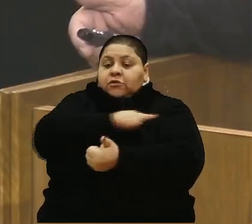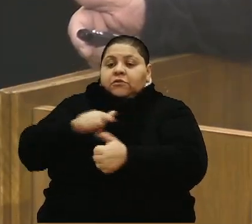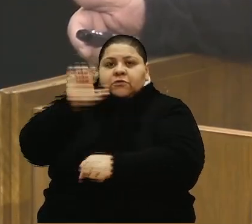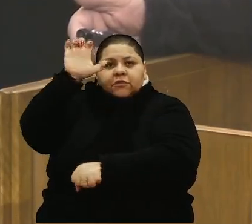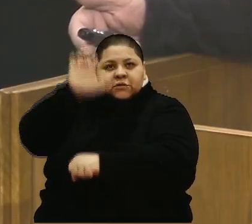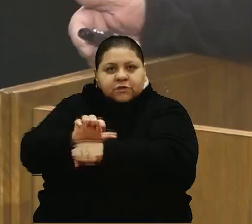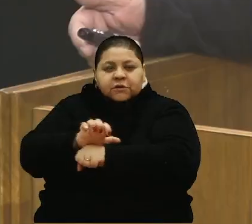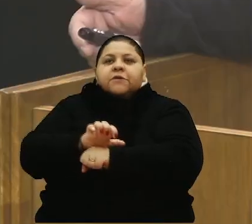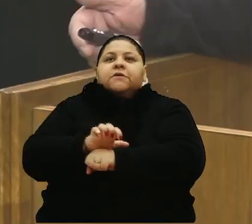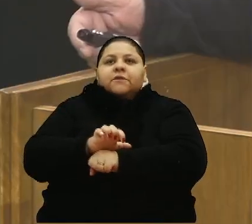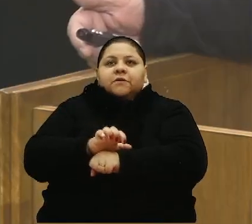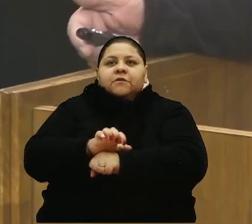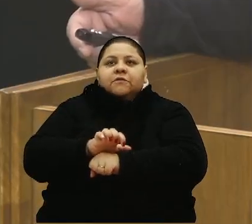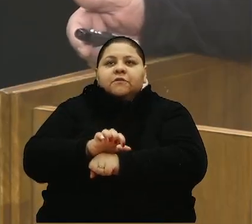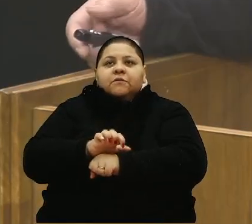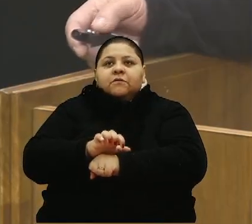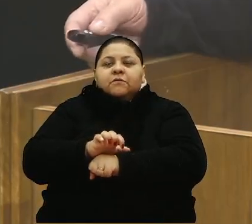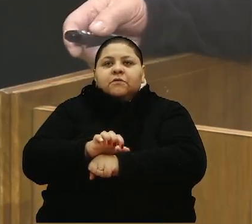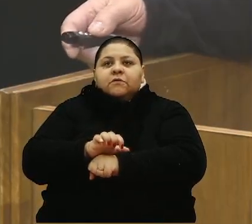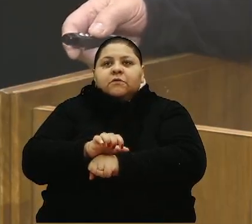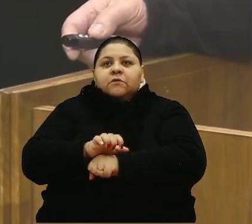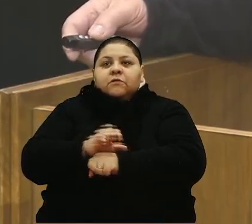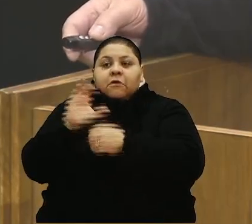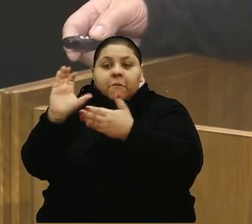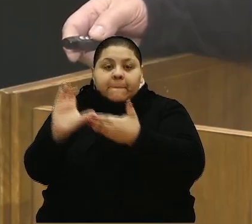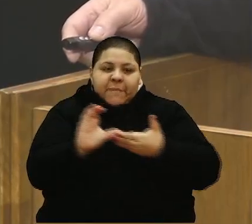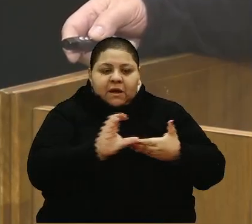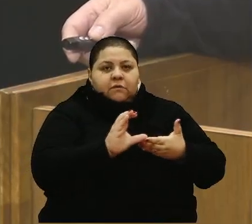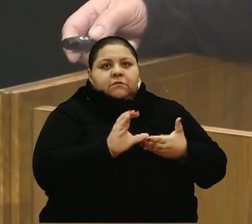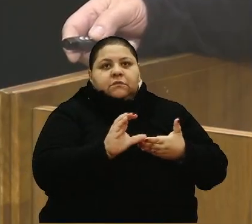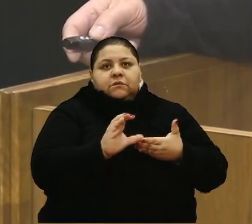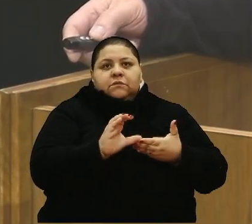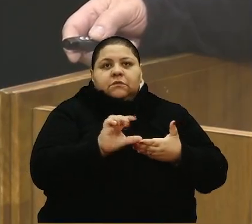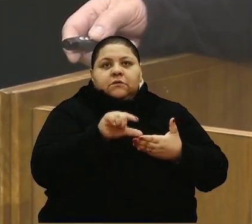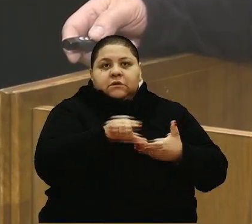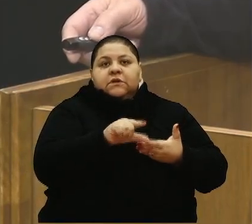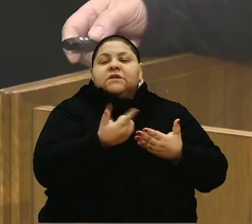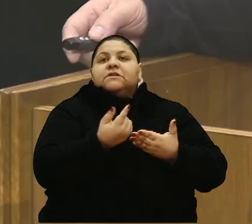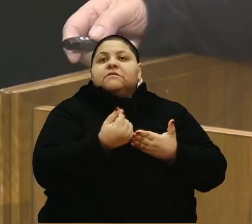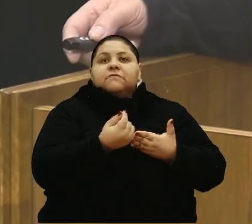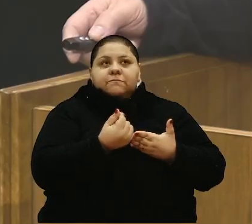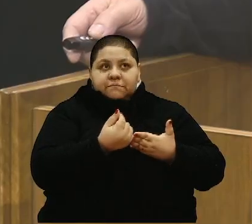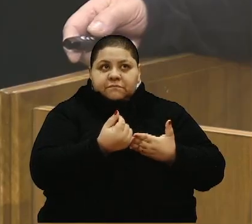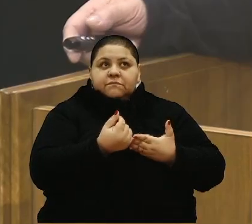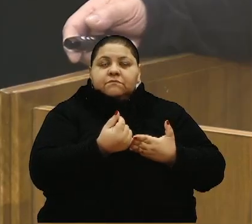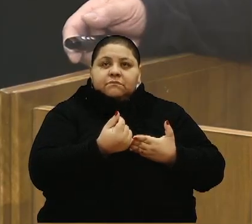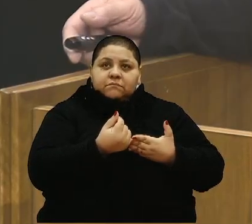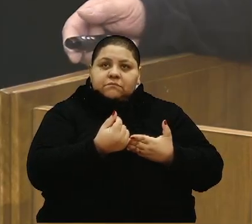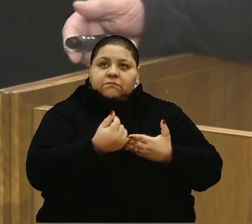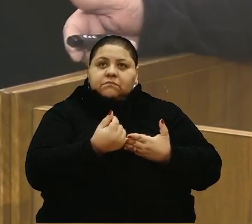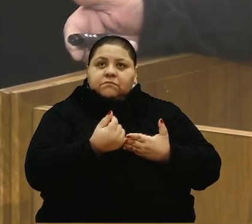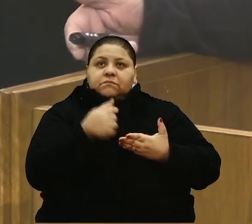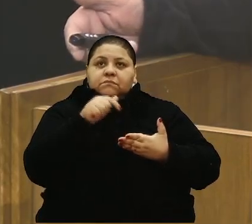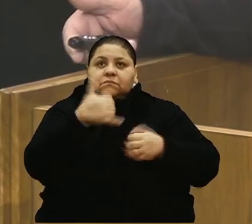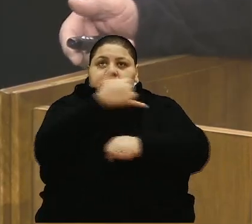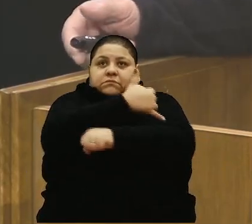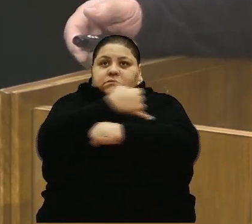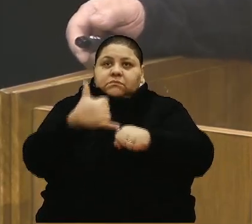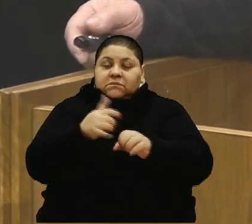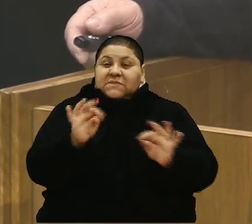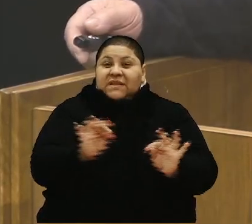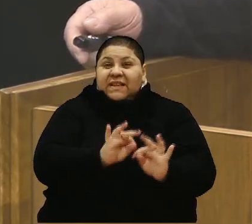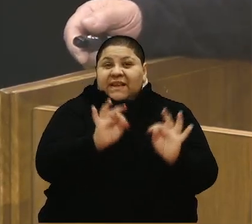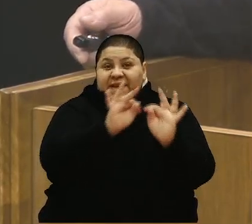as prefeituras junto com o governo do Estado, jogam no subsídio, né, esses valores, tanto que a passagem